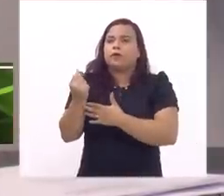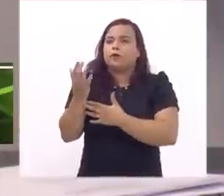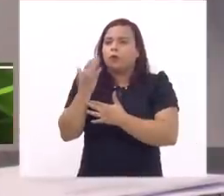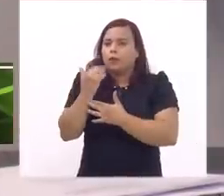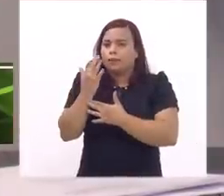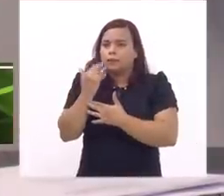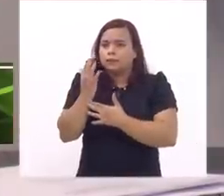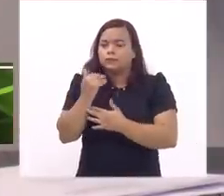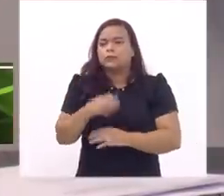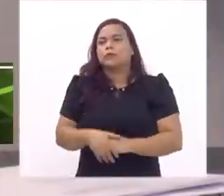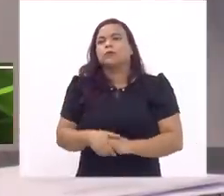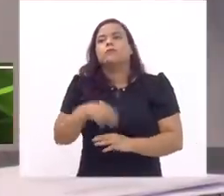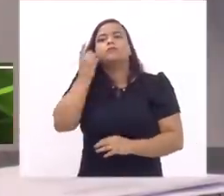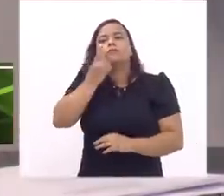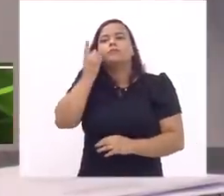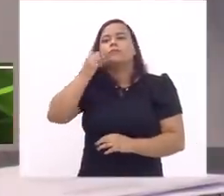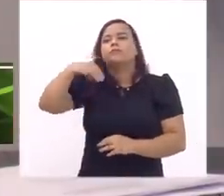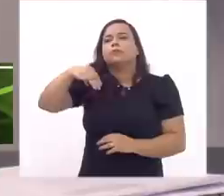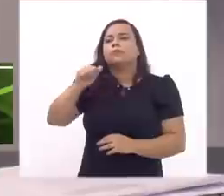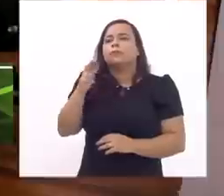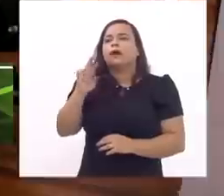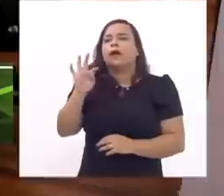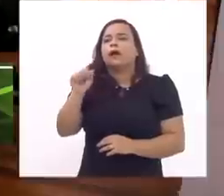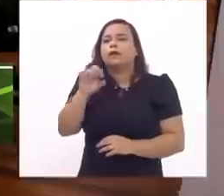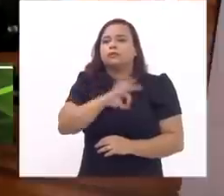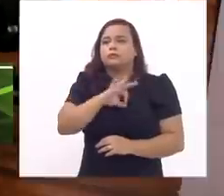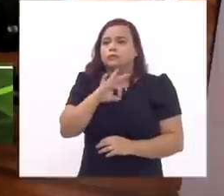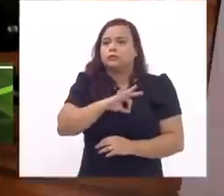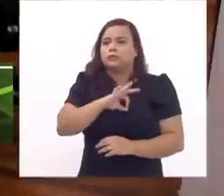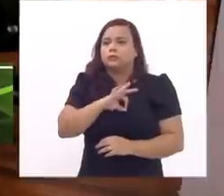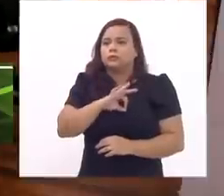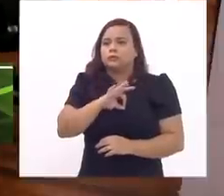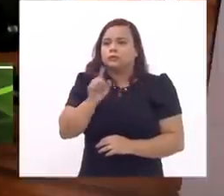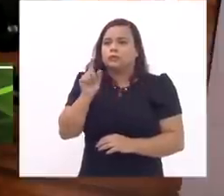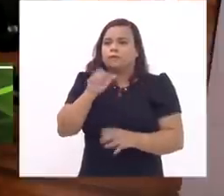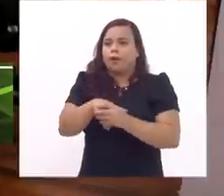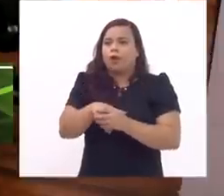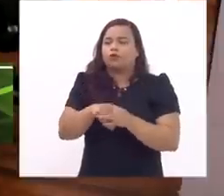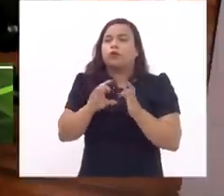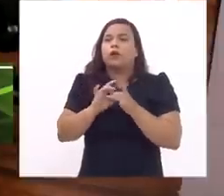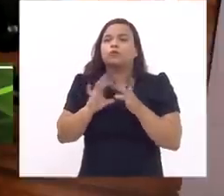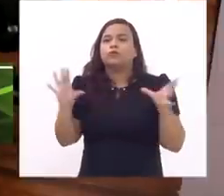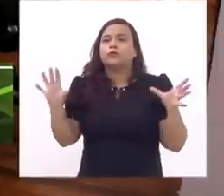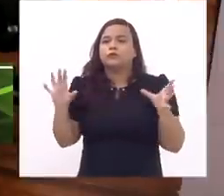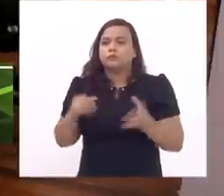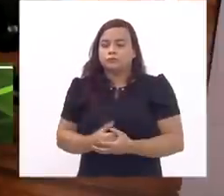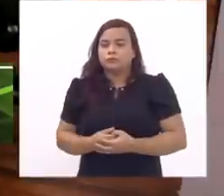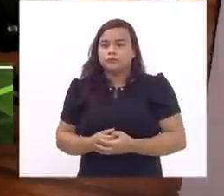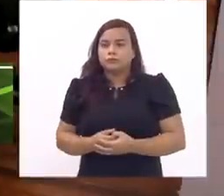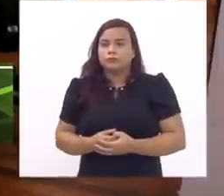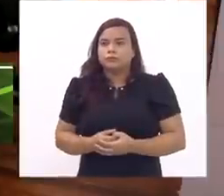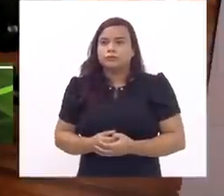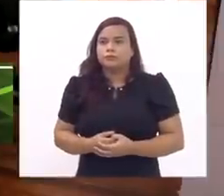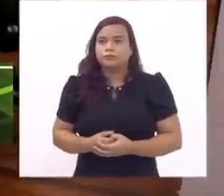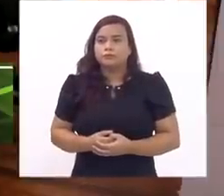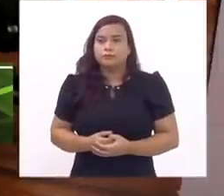Marta. Vamos para o voto? Autorizativo. Ok.